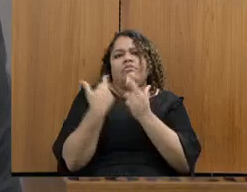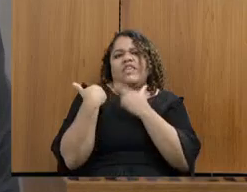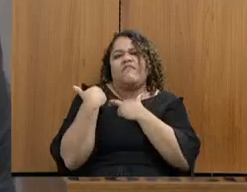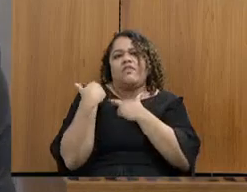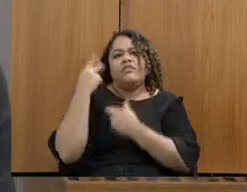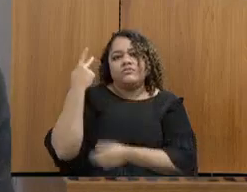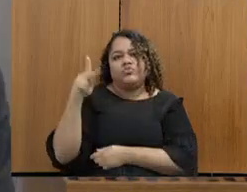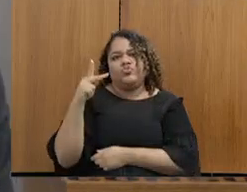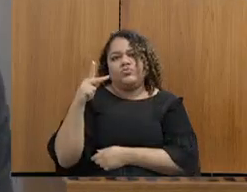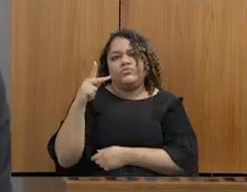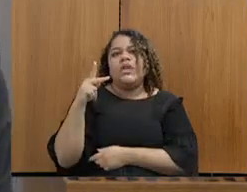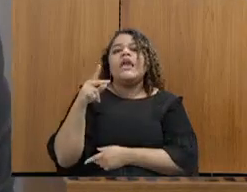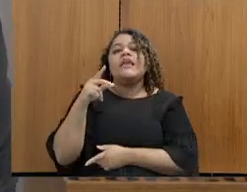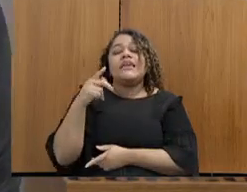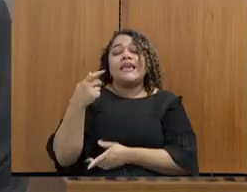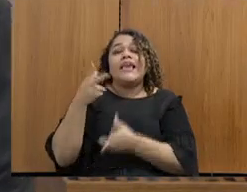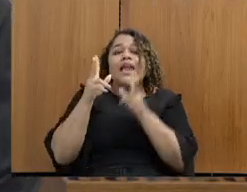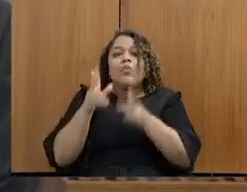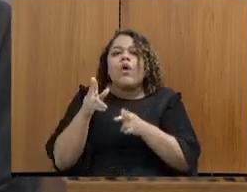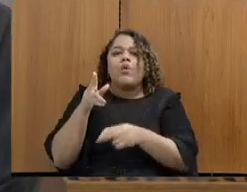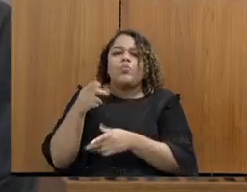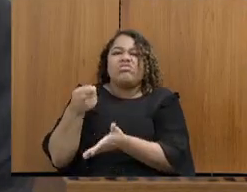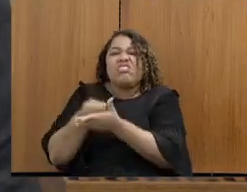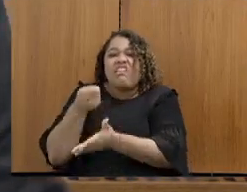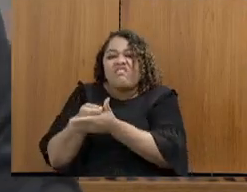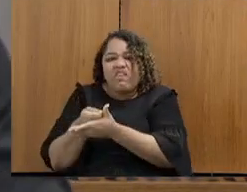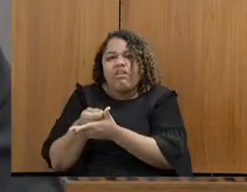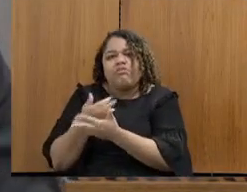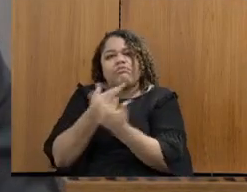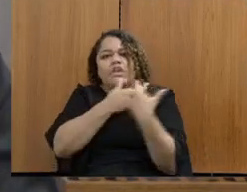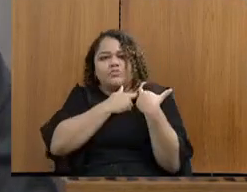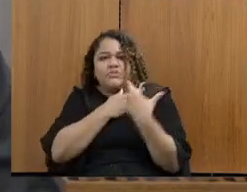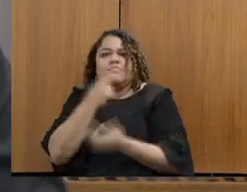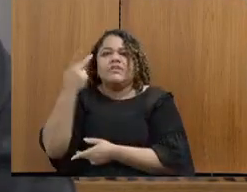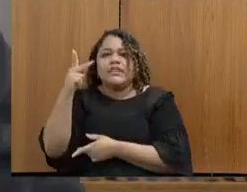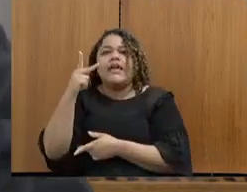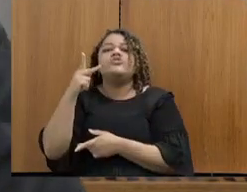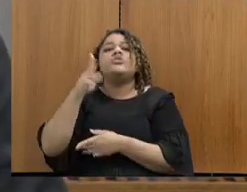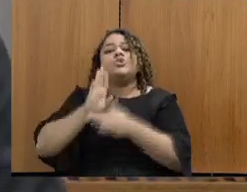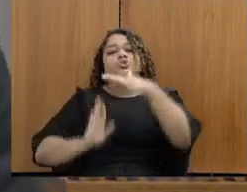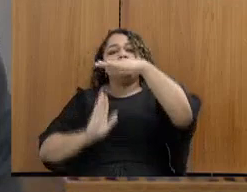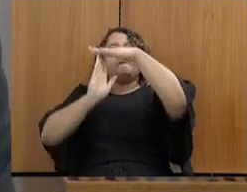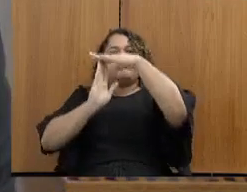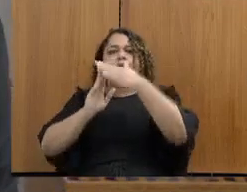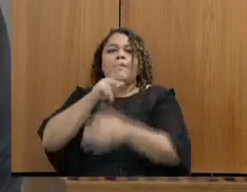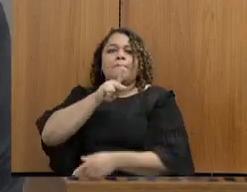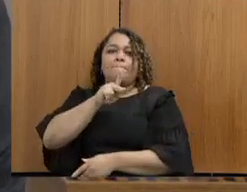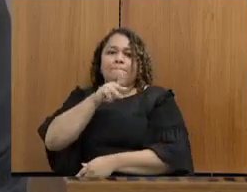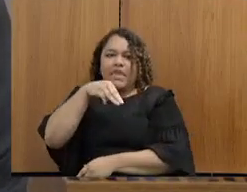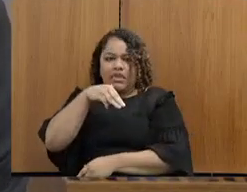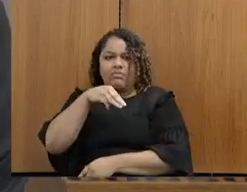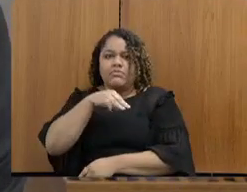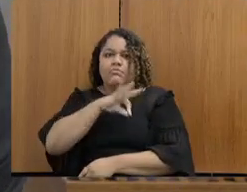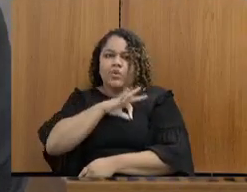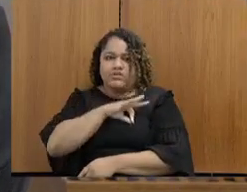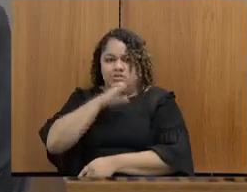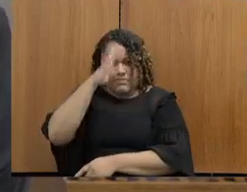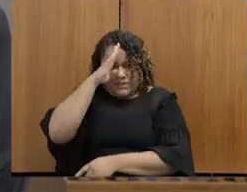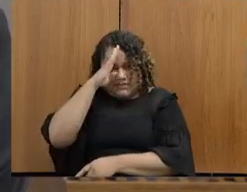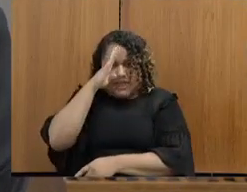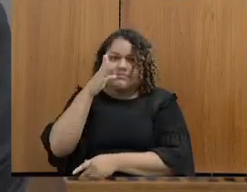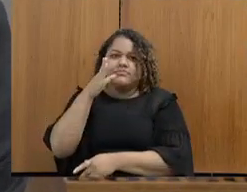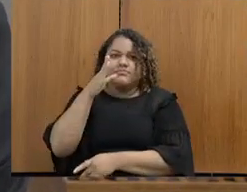dever do comandante do bombeiro e dever do Secretário de Segurança Pública cobrar o efetivo